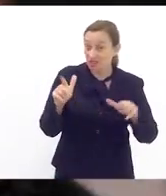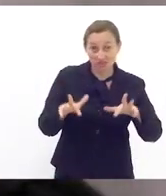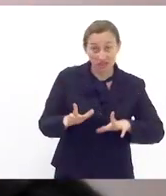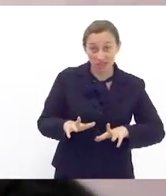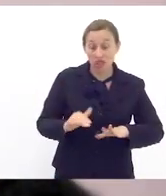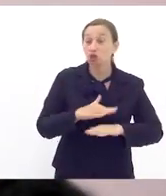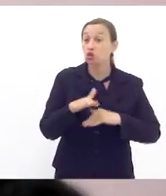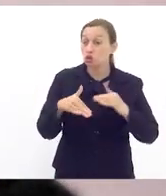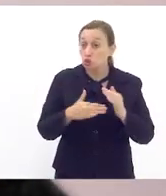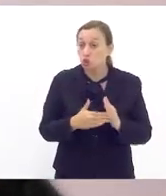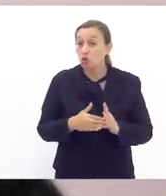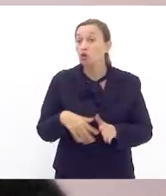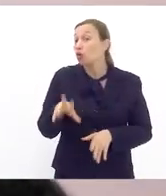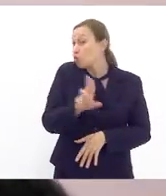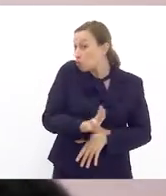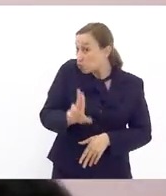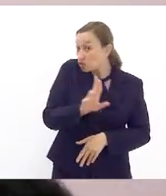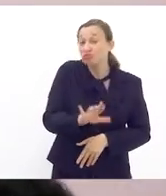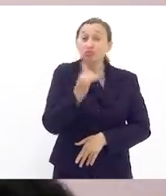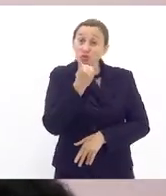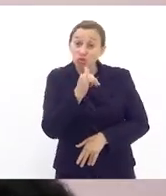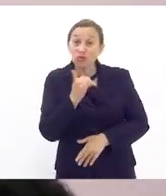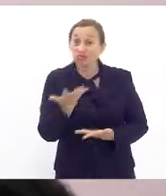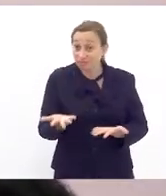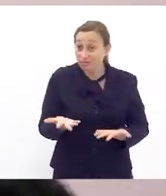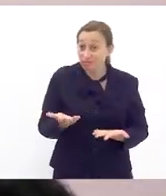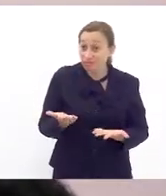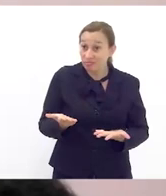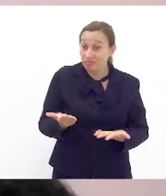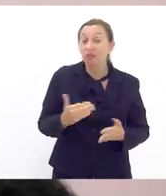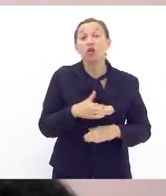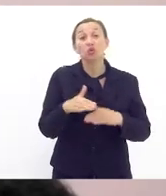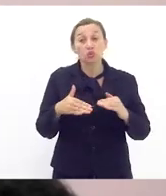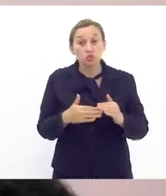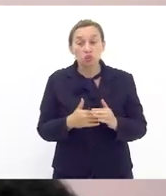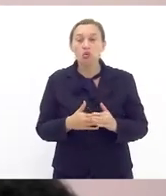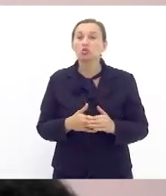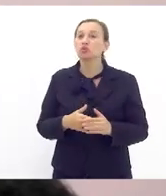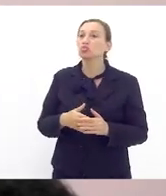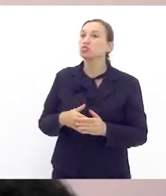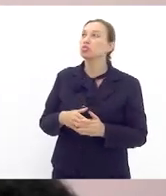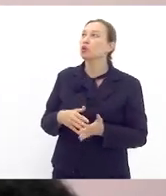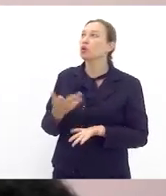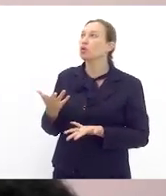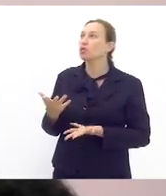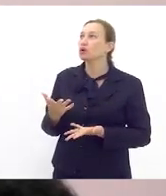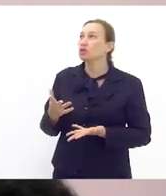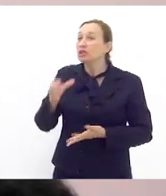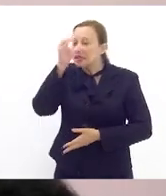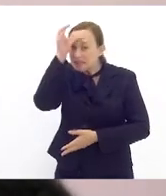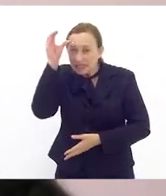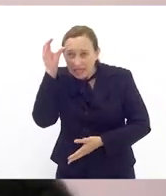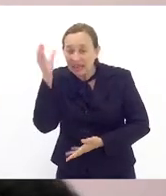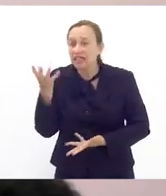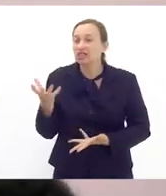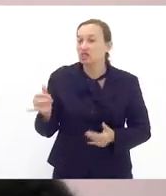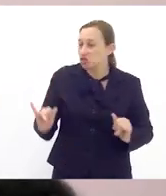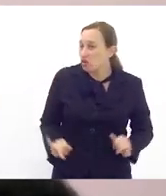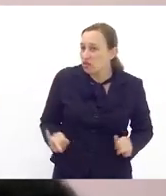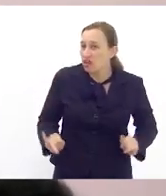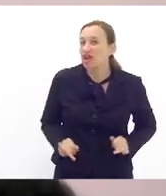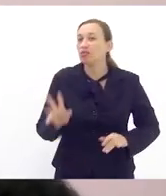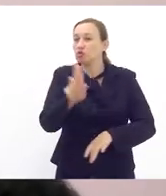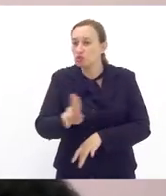Todos nós somos consumidores Todos nós somos sofredores né